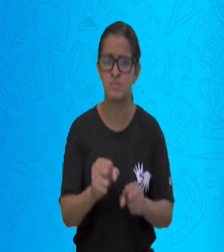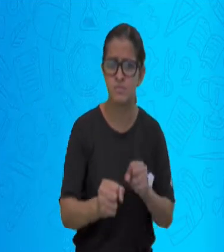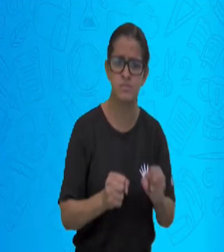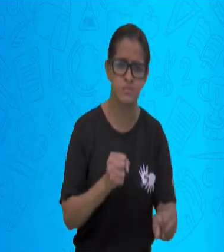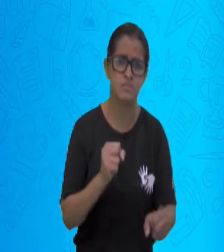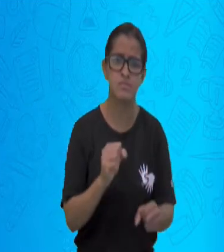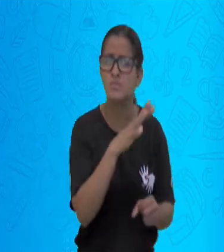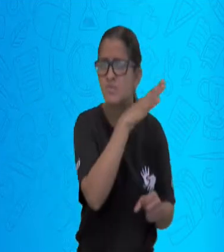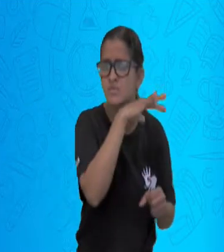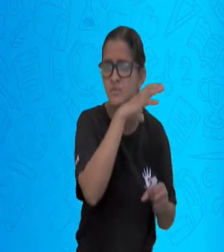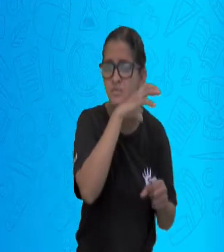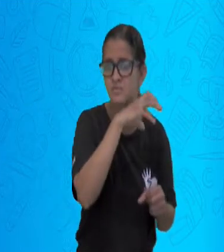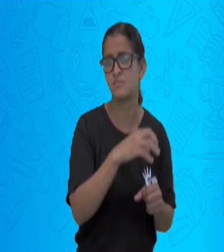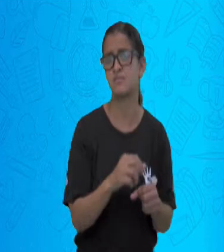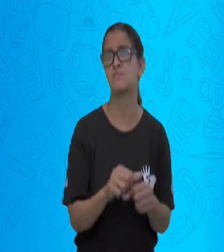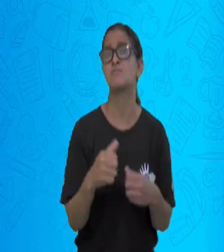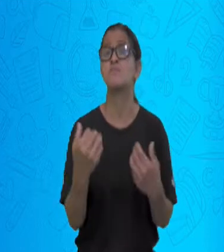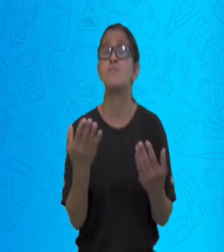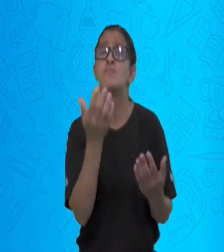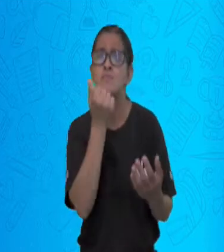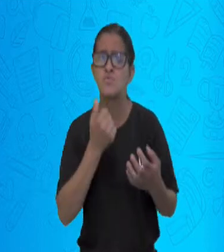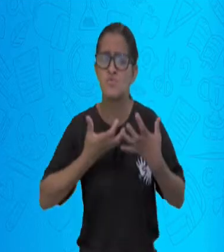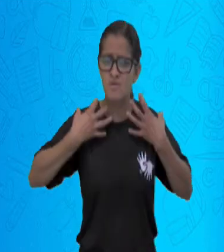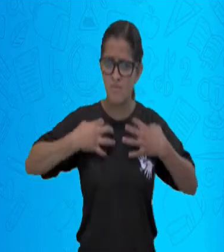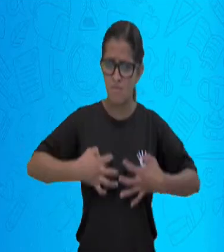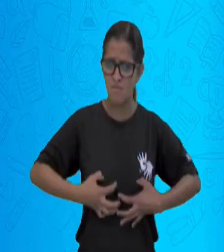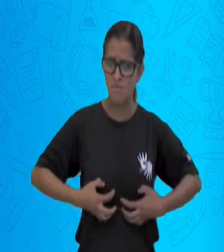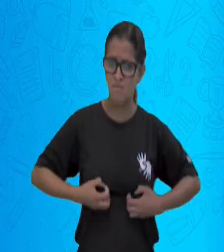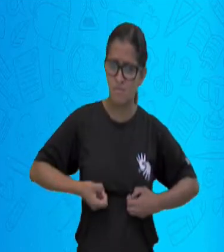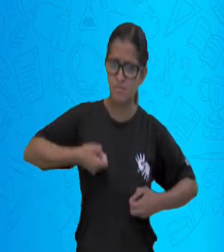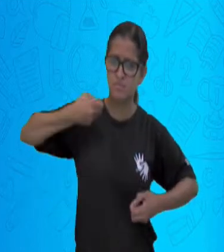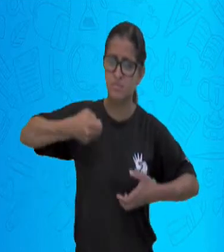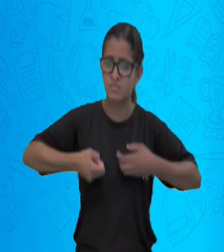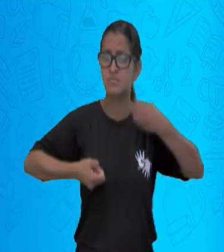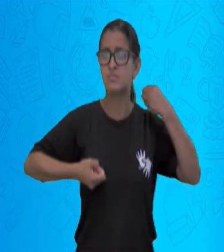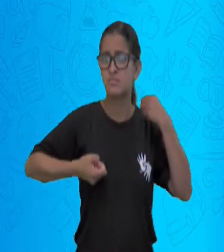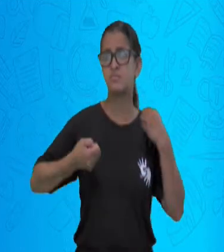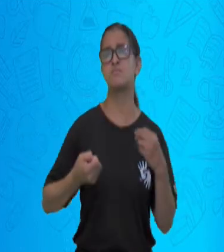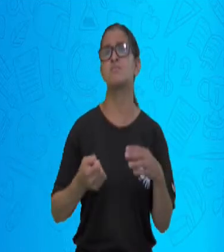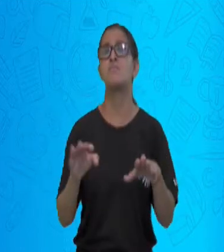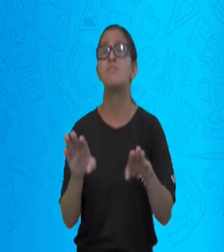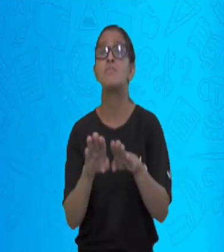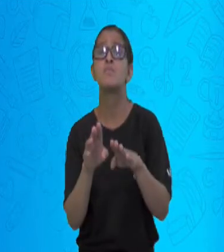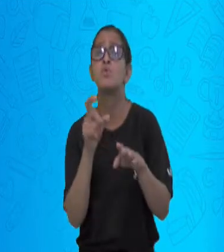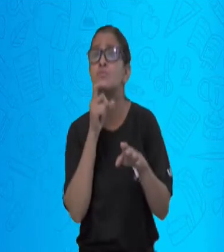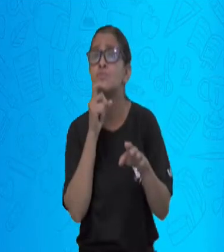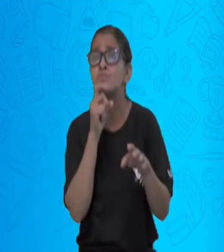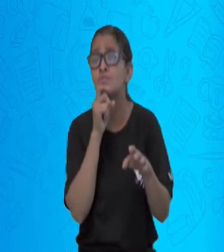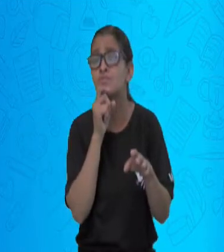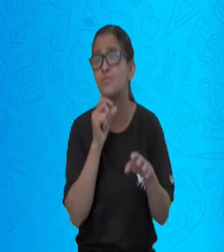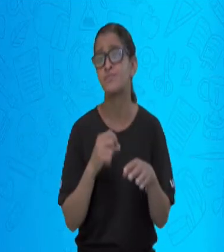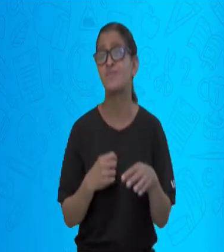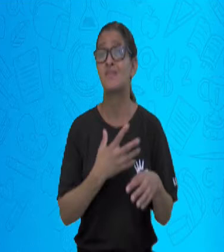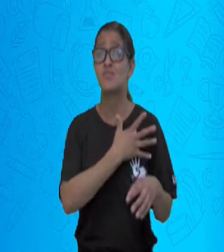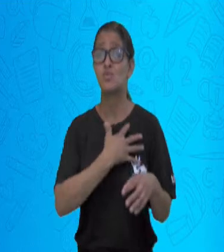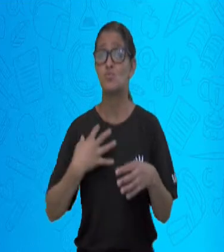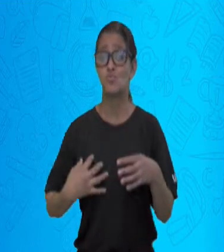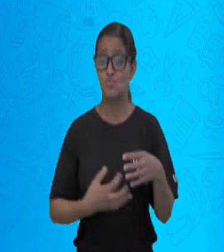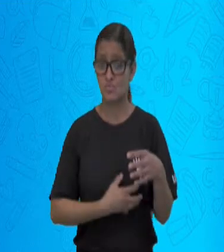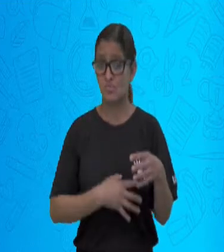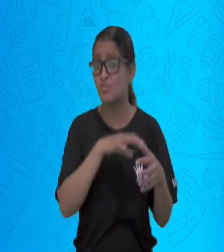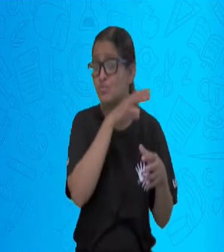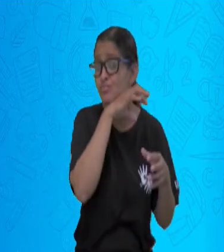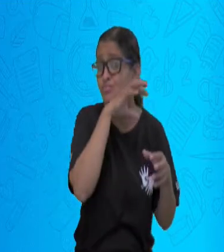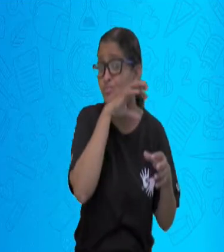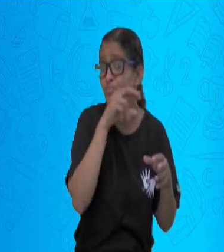retiravam toda a pelagem do animal, principalmente na época fria, né? O inverno, e eles faziam as roupas